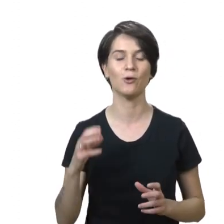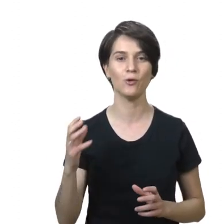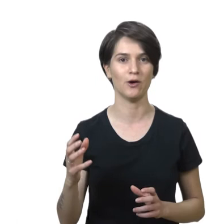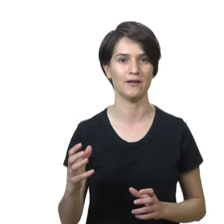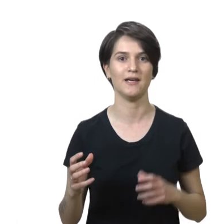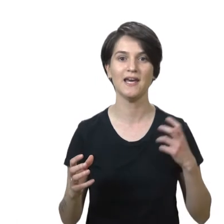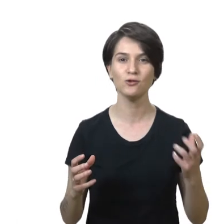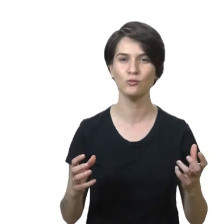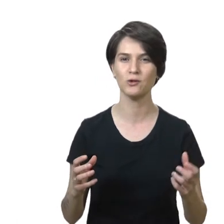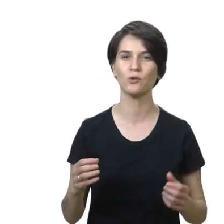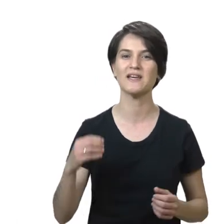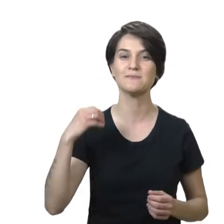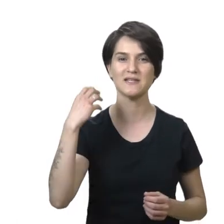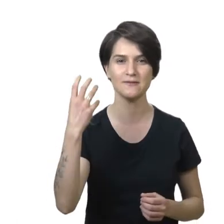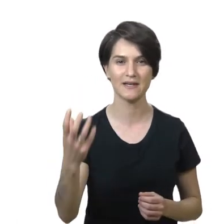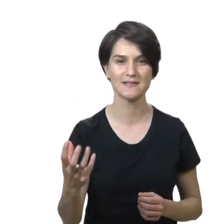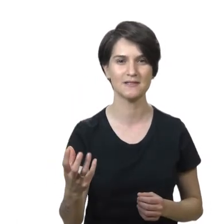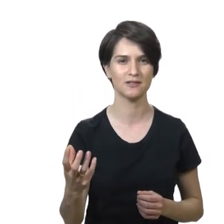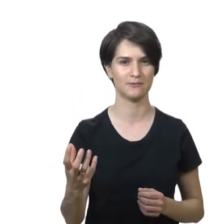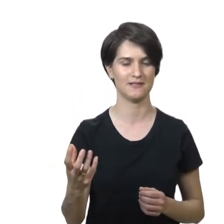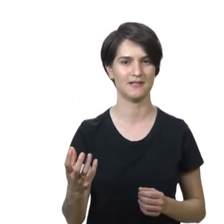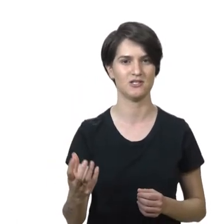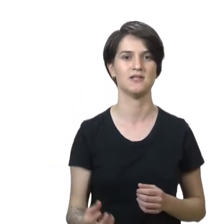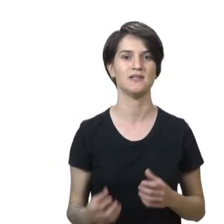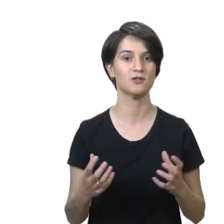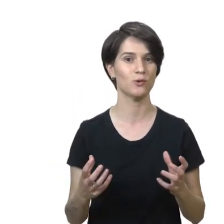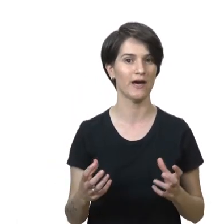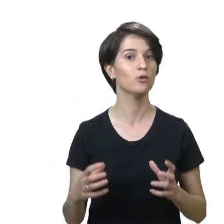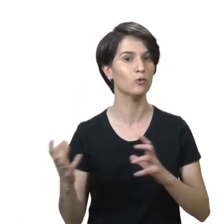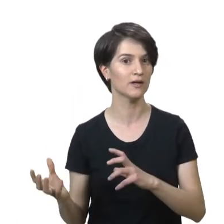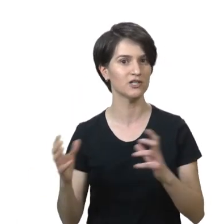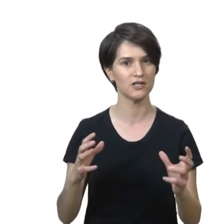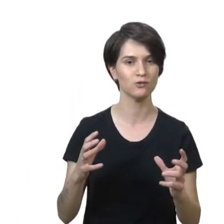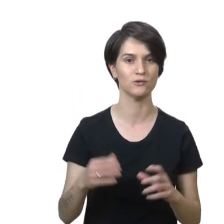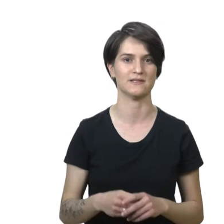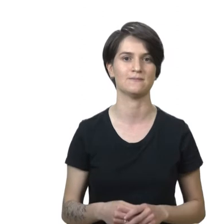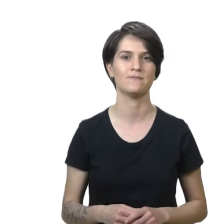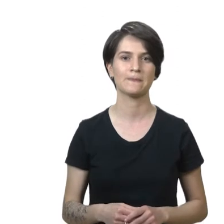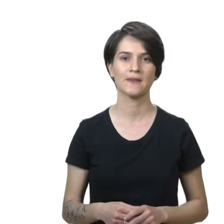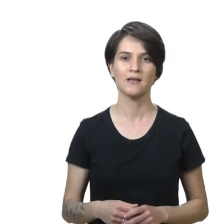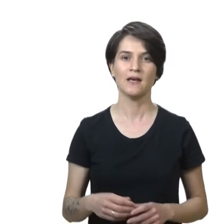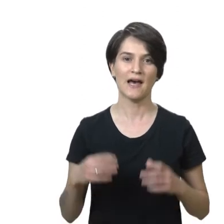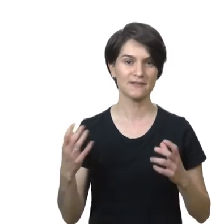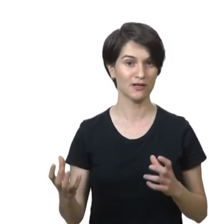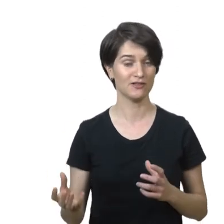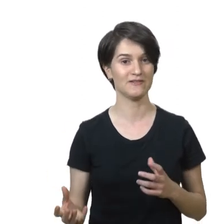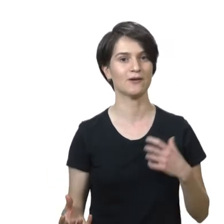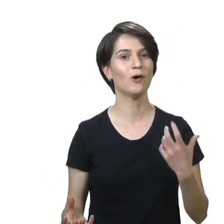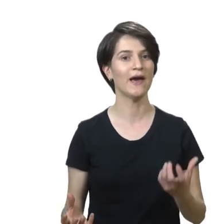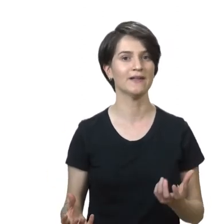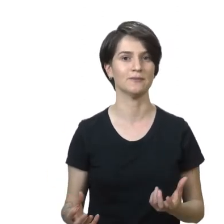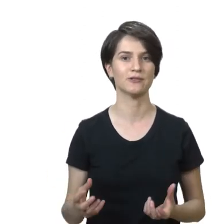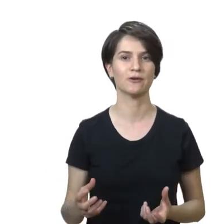ser concorda em número com a especificação da porcentagem, isto é, com candidaturas. Essa alternativa